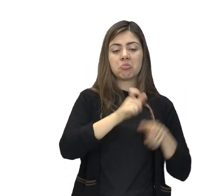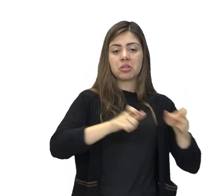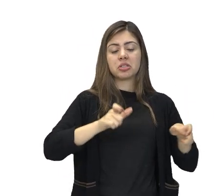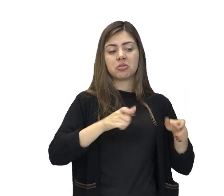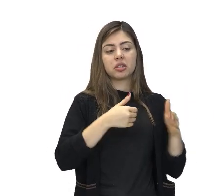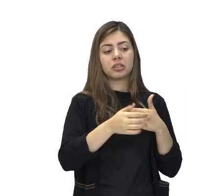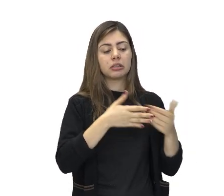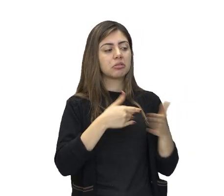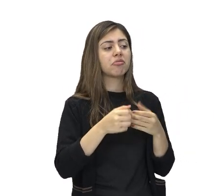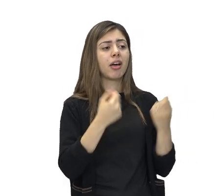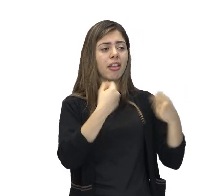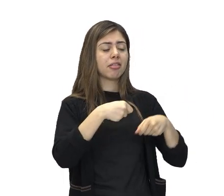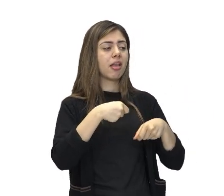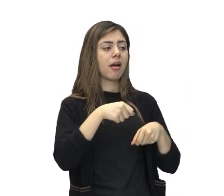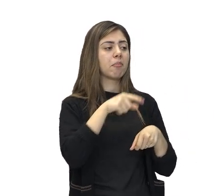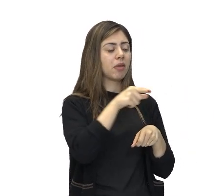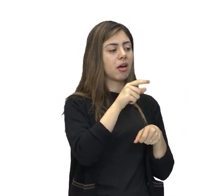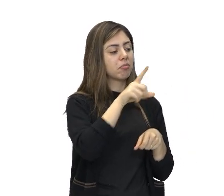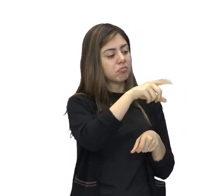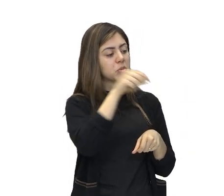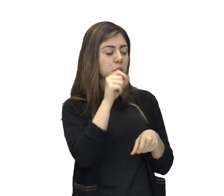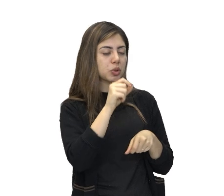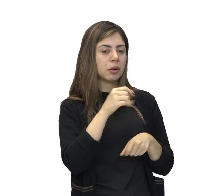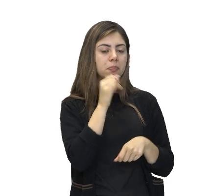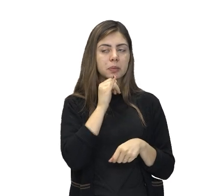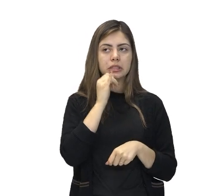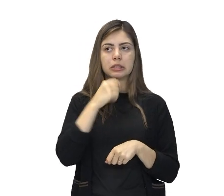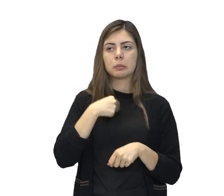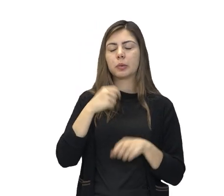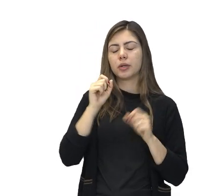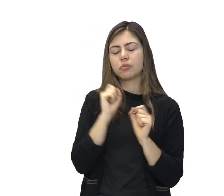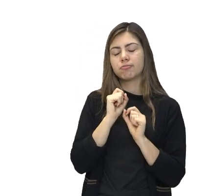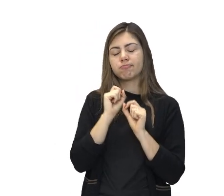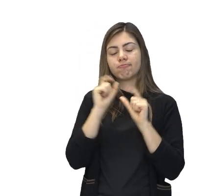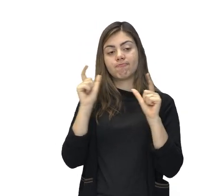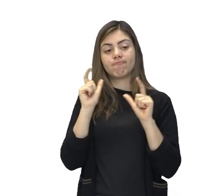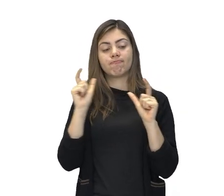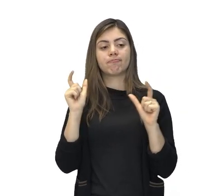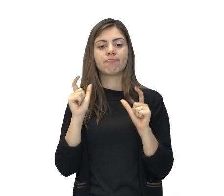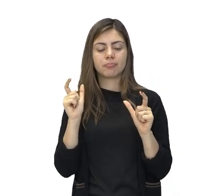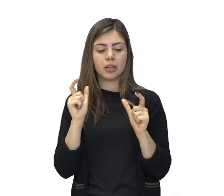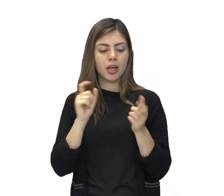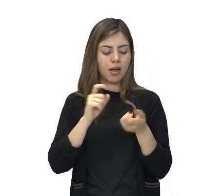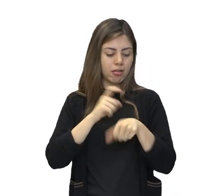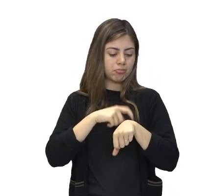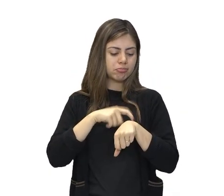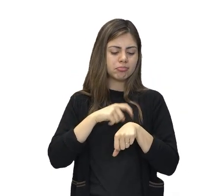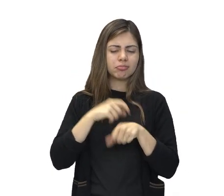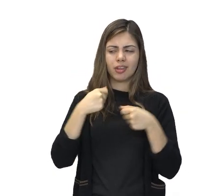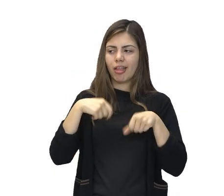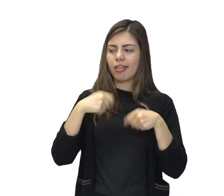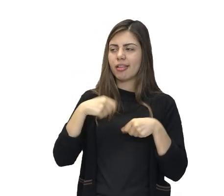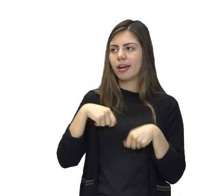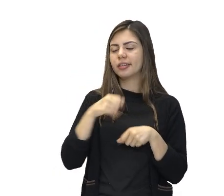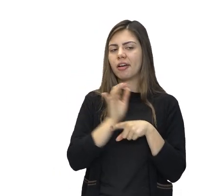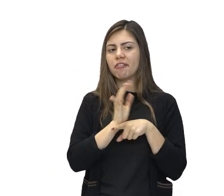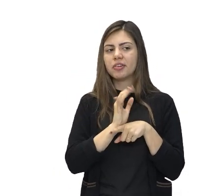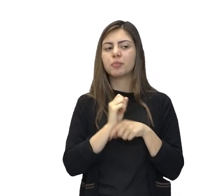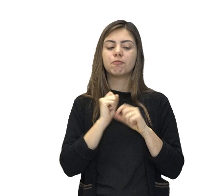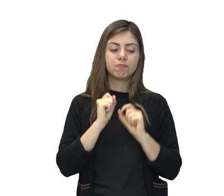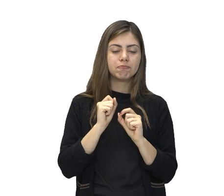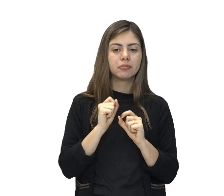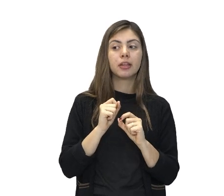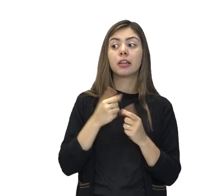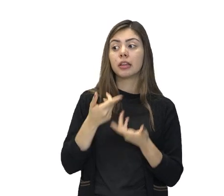a necessidade do ouvinte. Então, por exemplo, eu acordei e naquele momento eu tenho um tempo livre, então eu vou